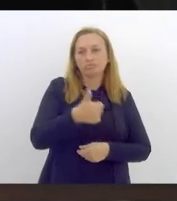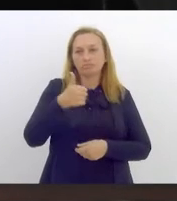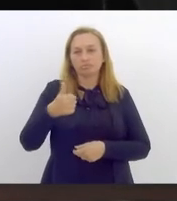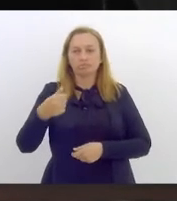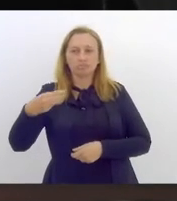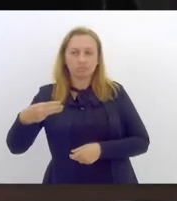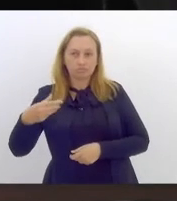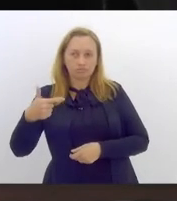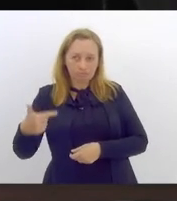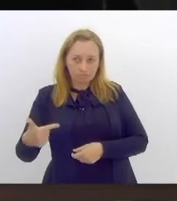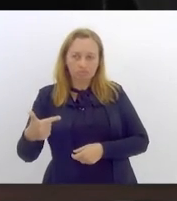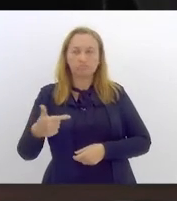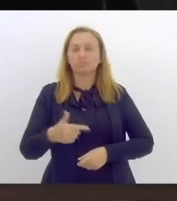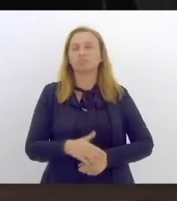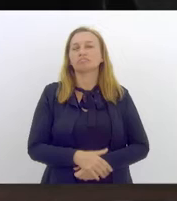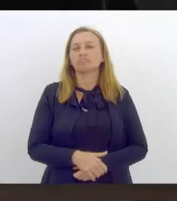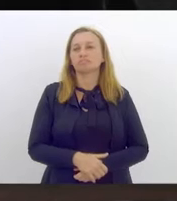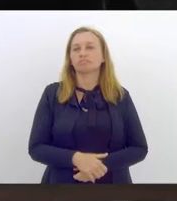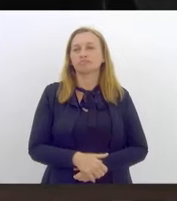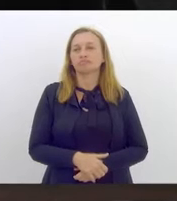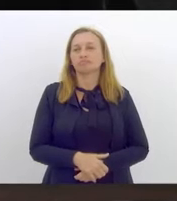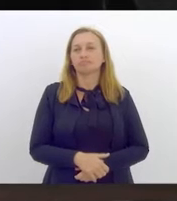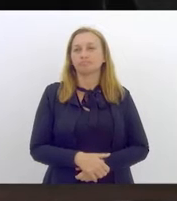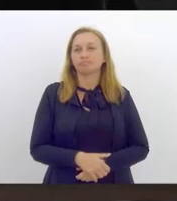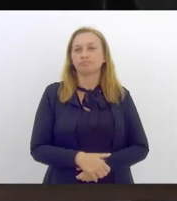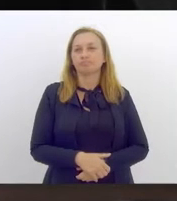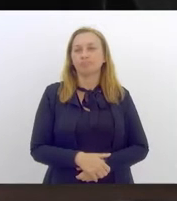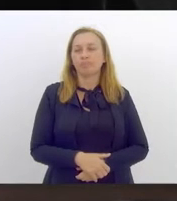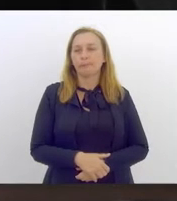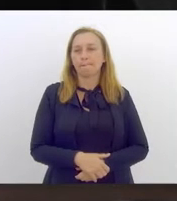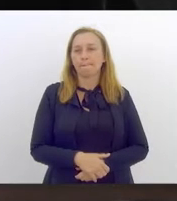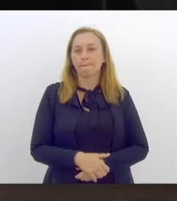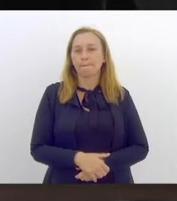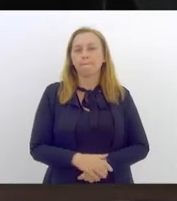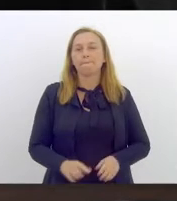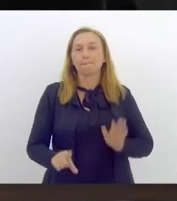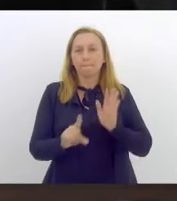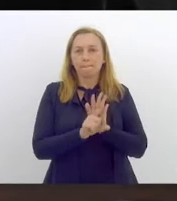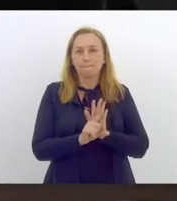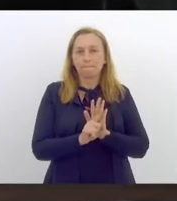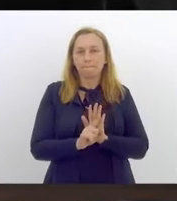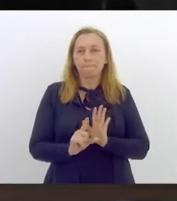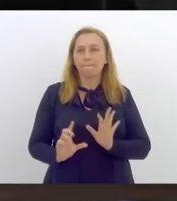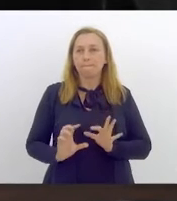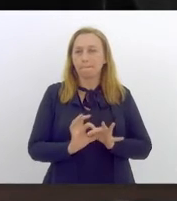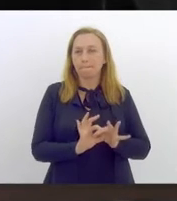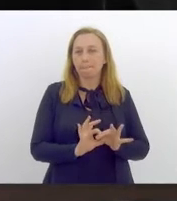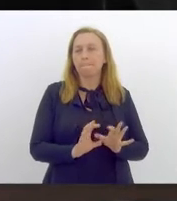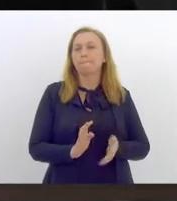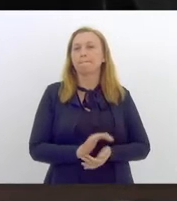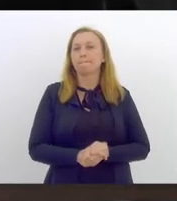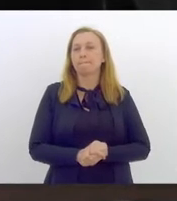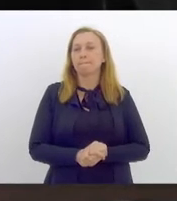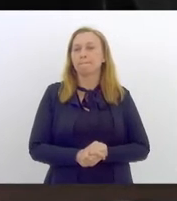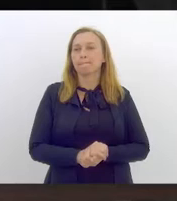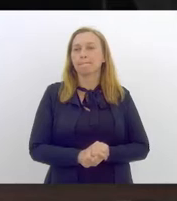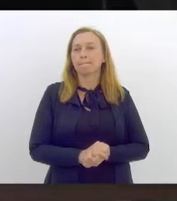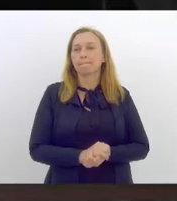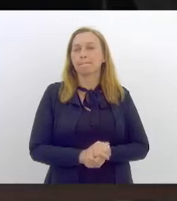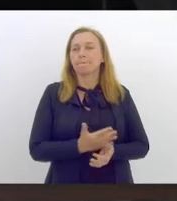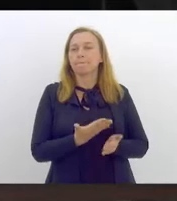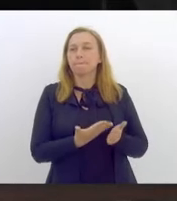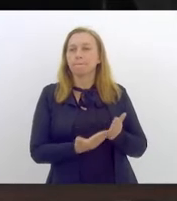2022, que foi determinada a partir dessa lei complementar, que faz o abatimento